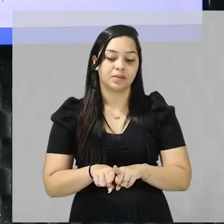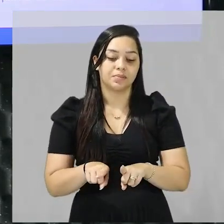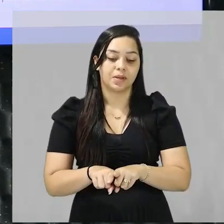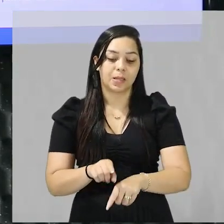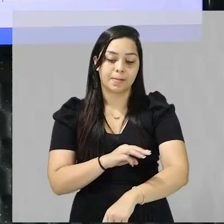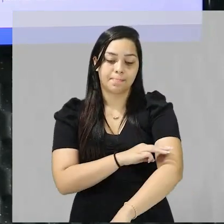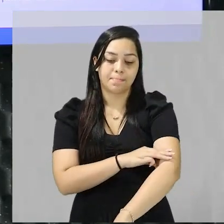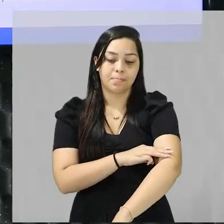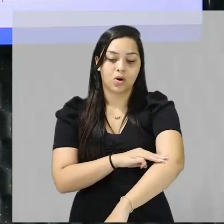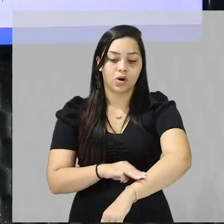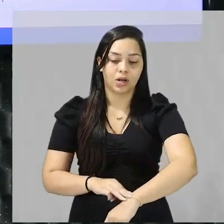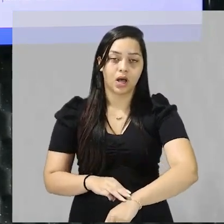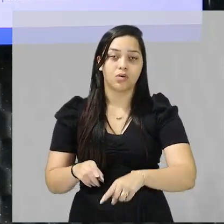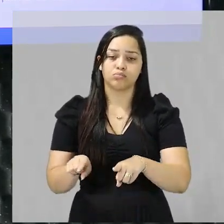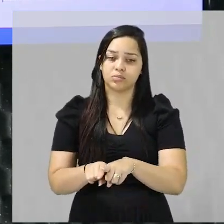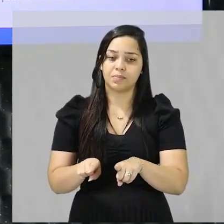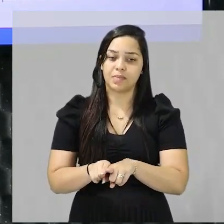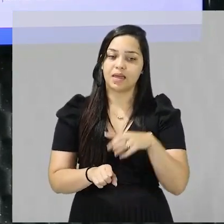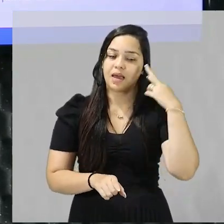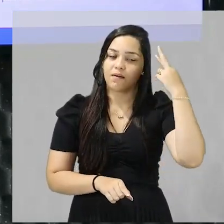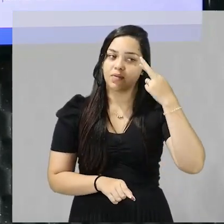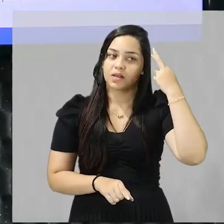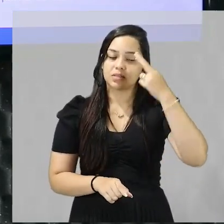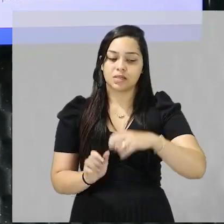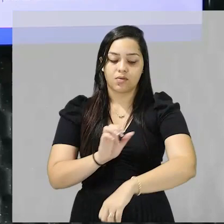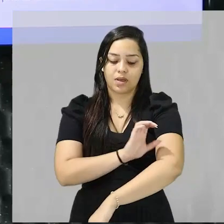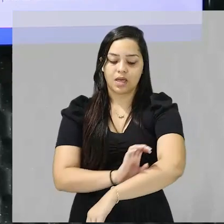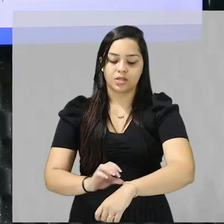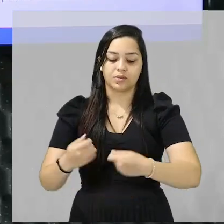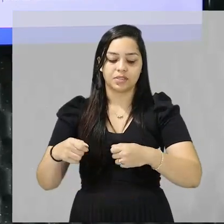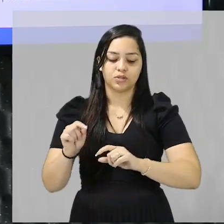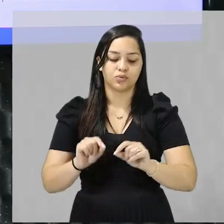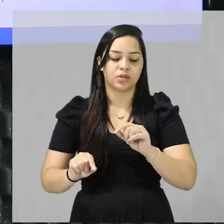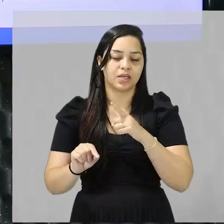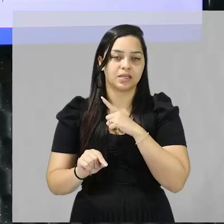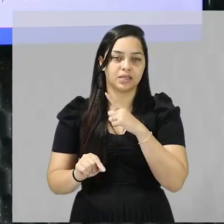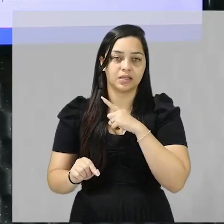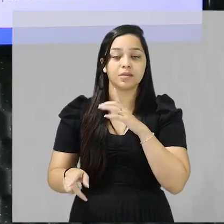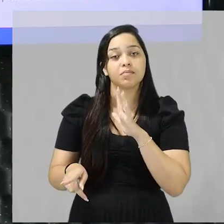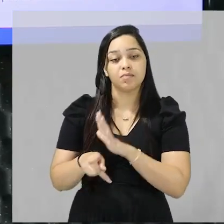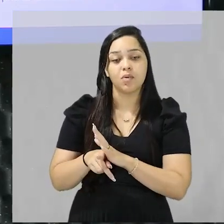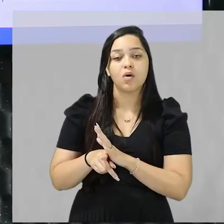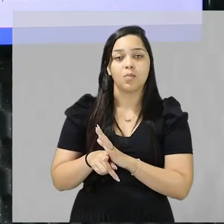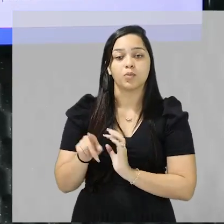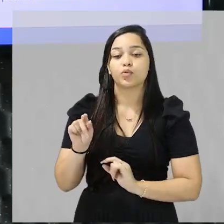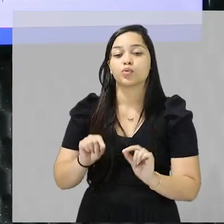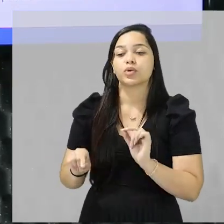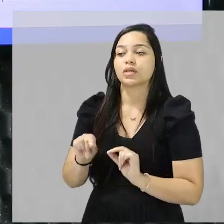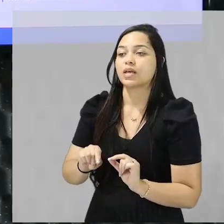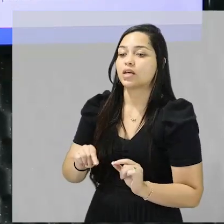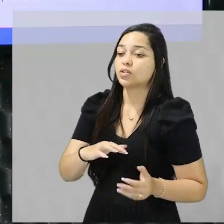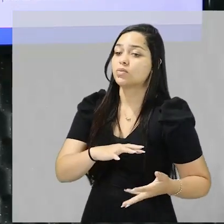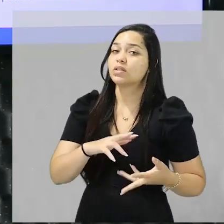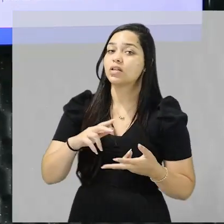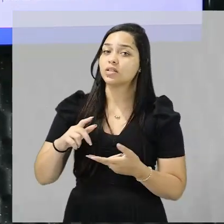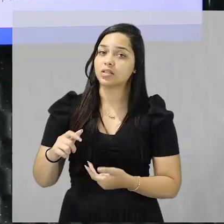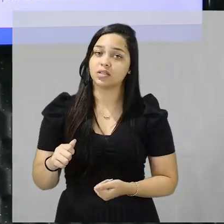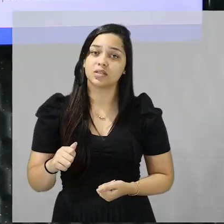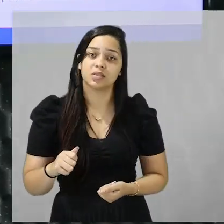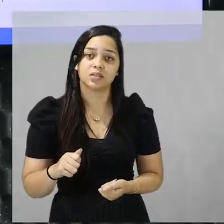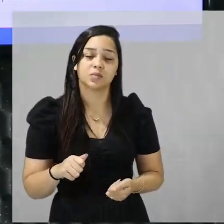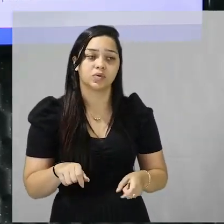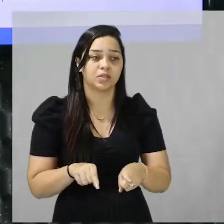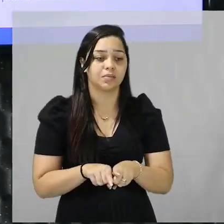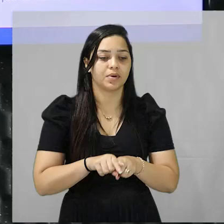moral, a reflexão ética, ela exige que a gente tenha essa condição de universalismo,